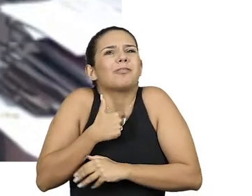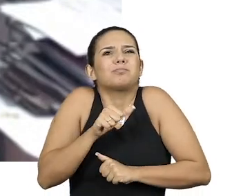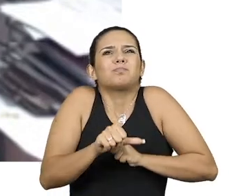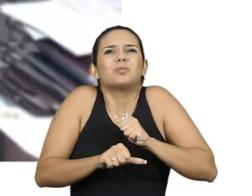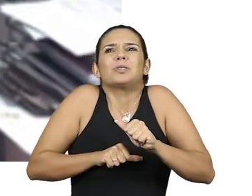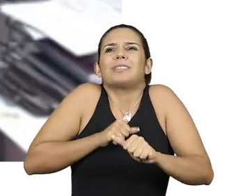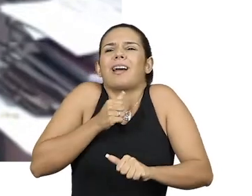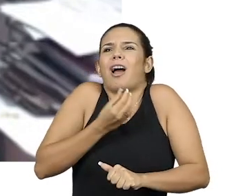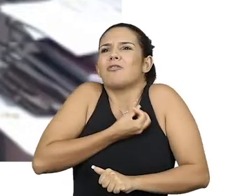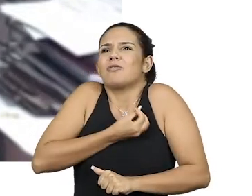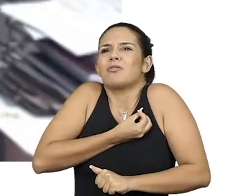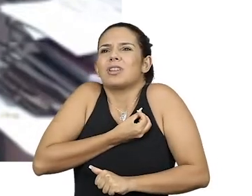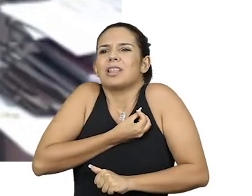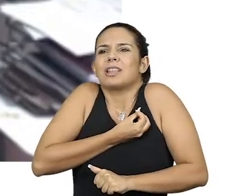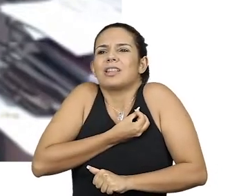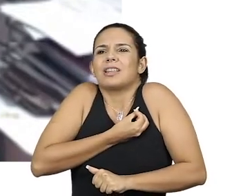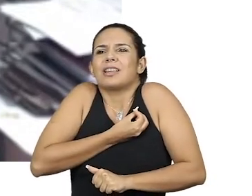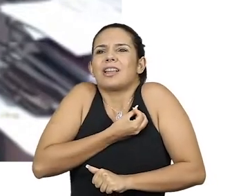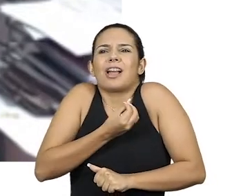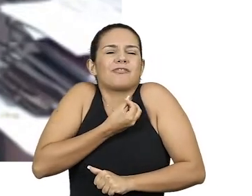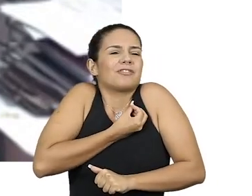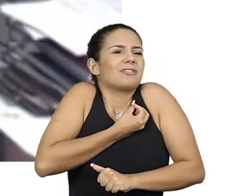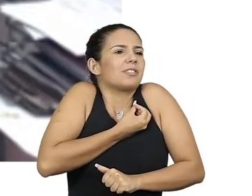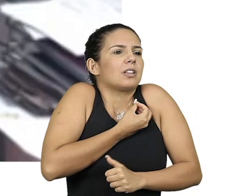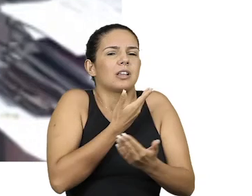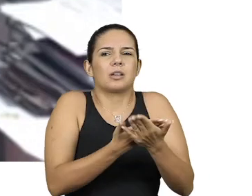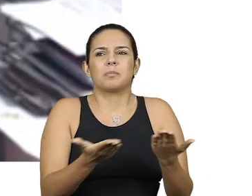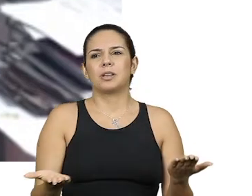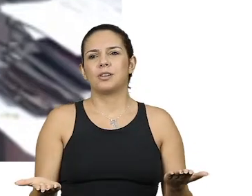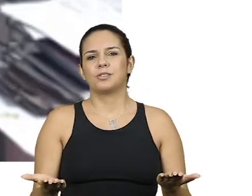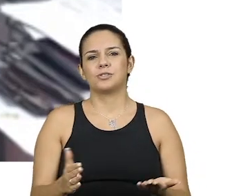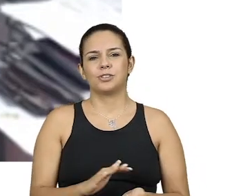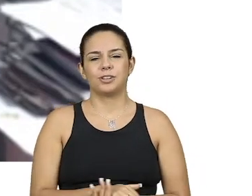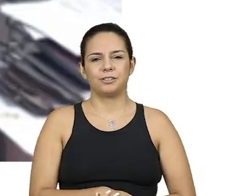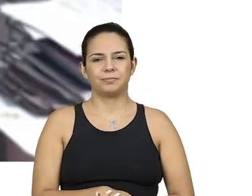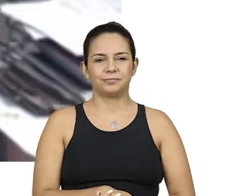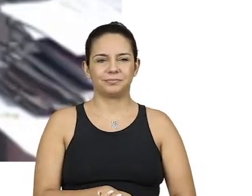eu, vivendo uma das vidas que perdi.